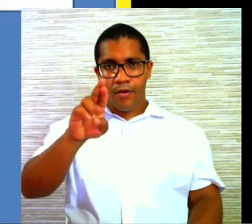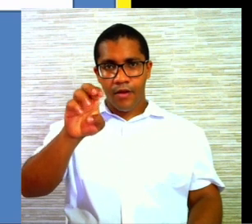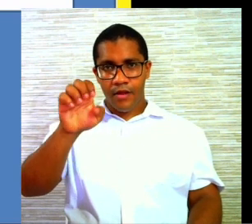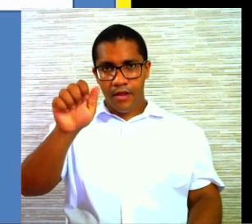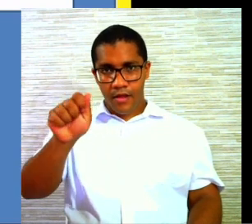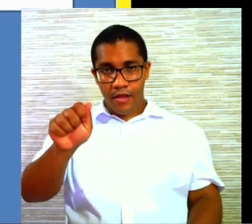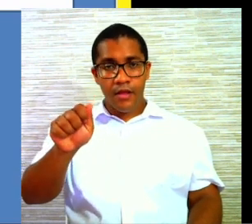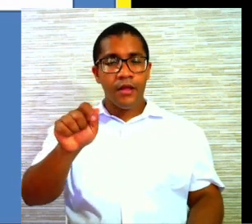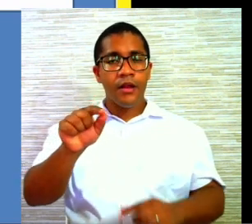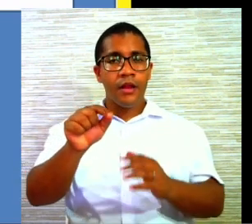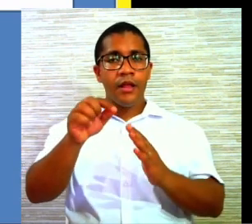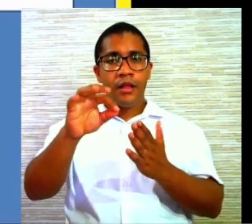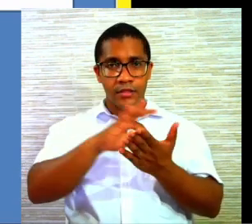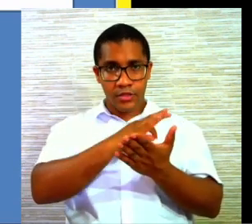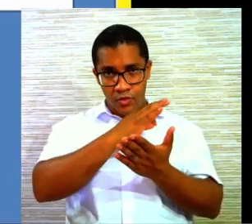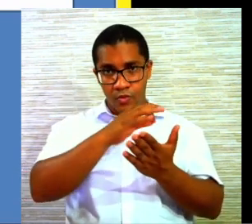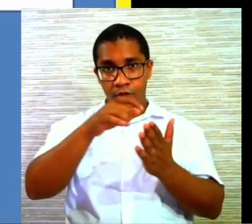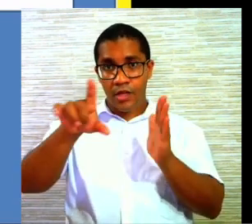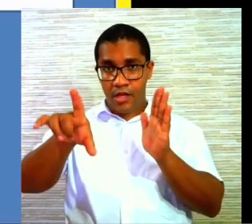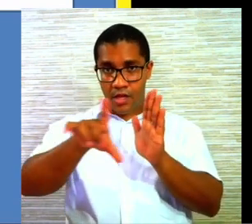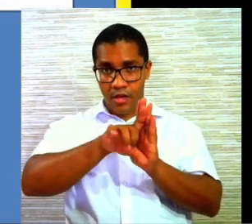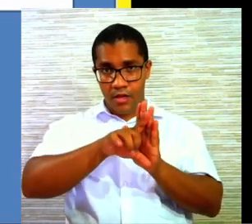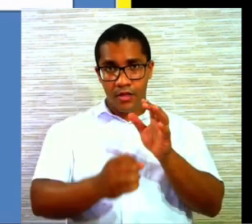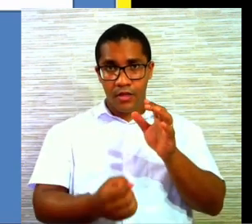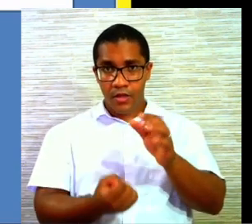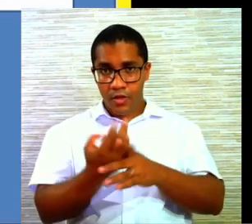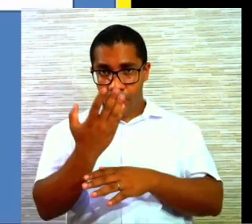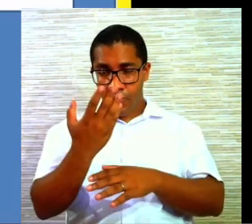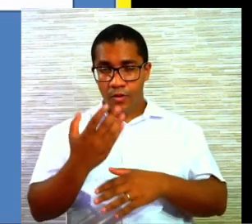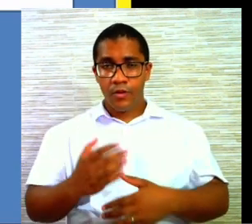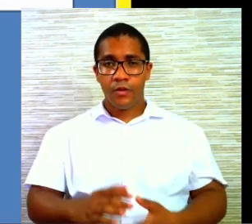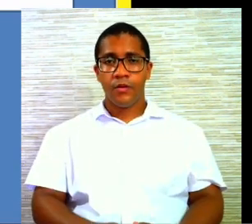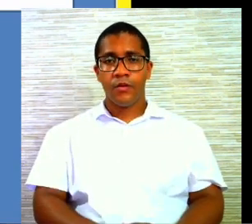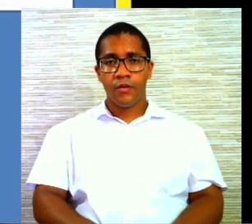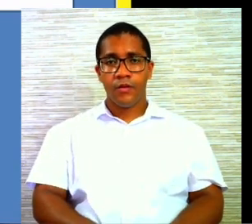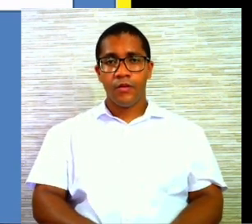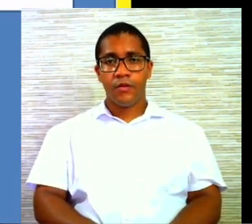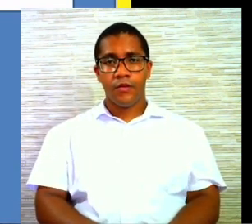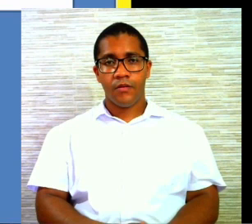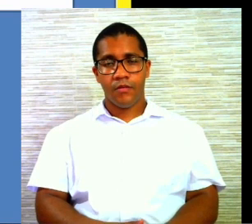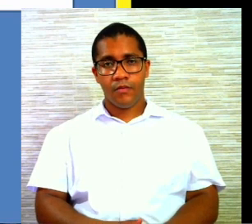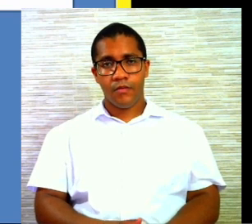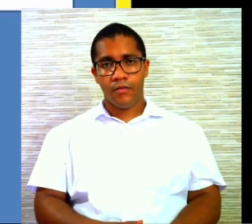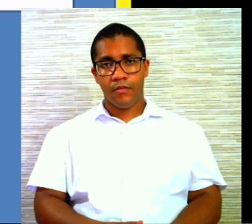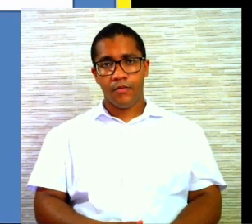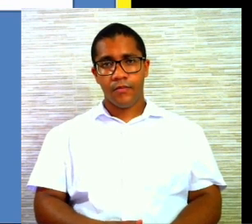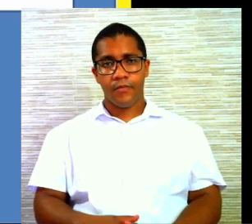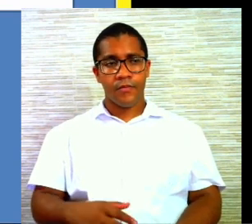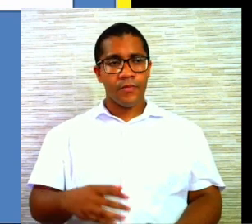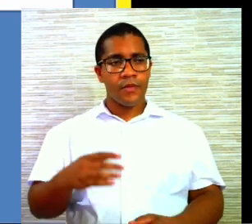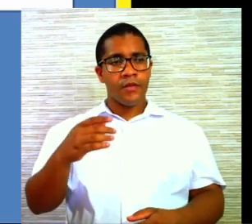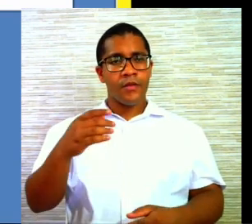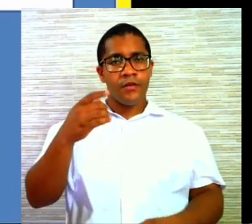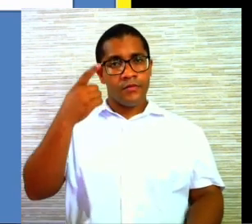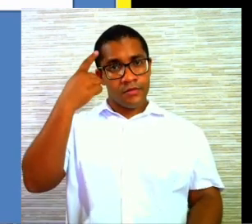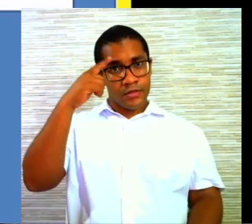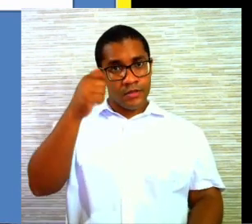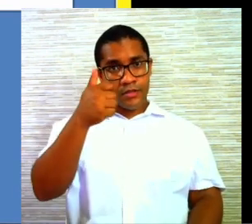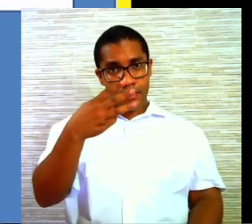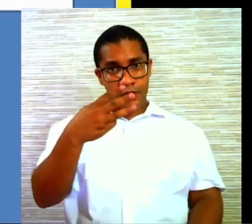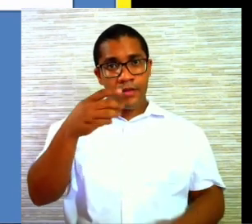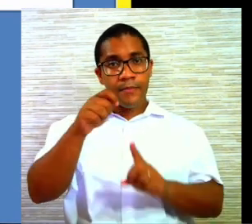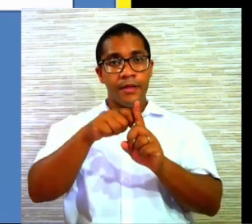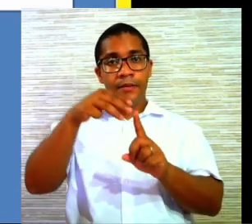Áurea, então, vejam aí na tela, né? Então, a assinatura da Lei Áurea, em 13 de